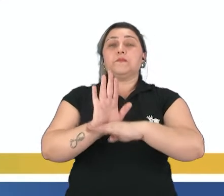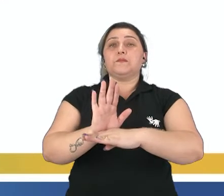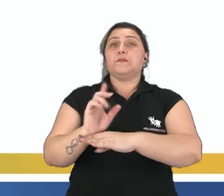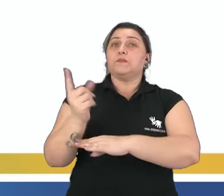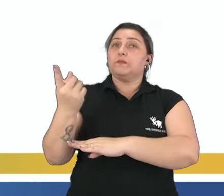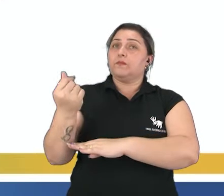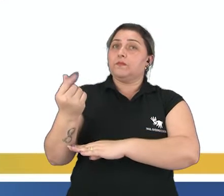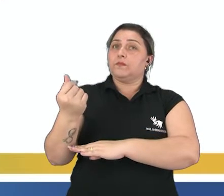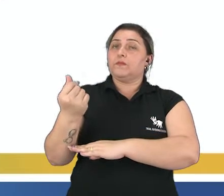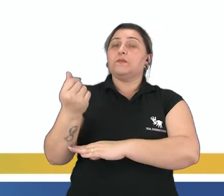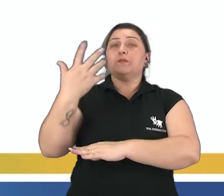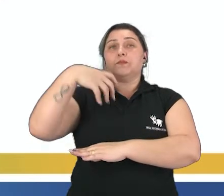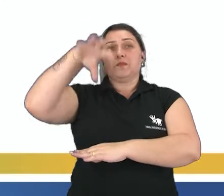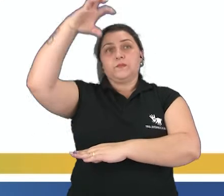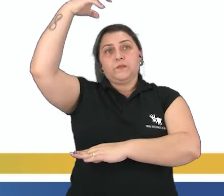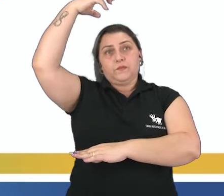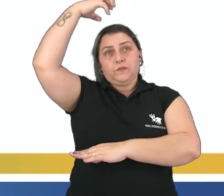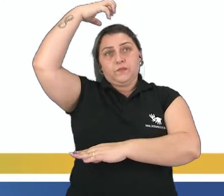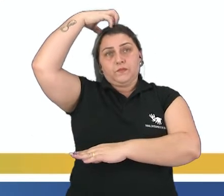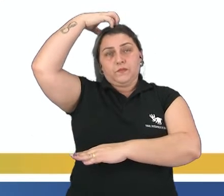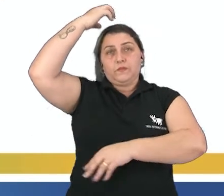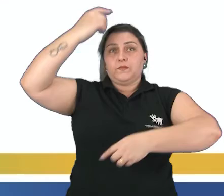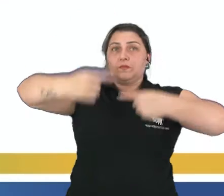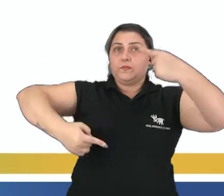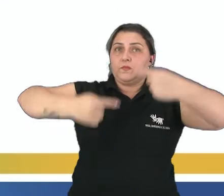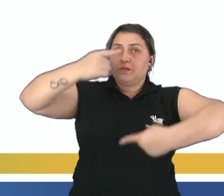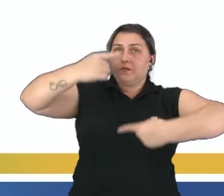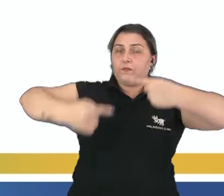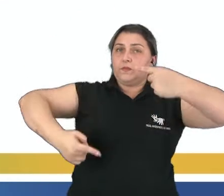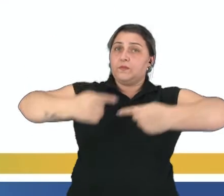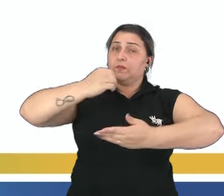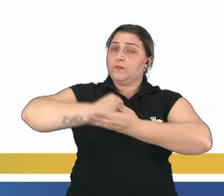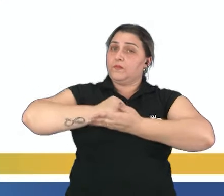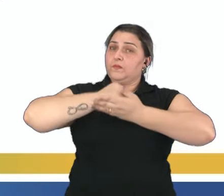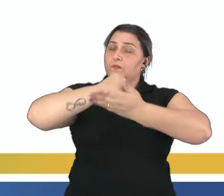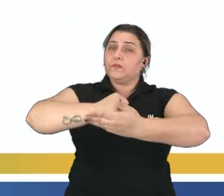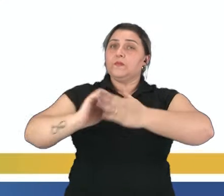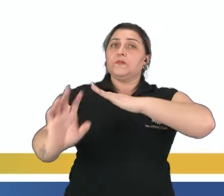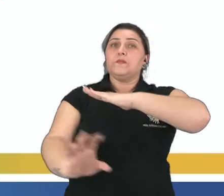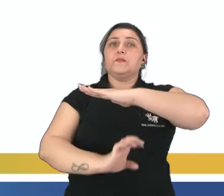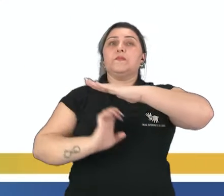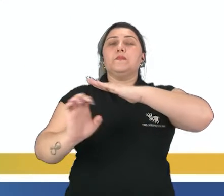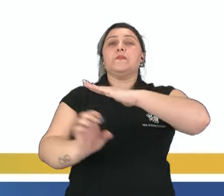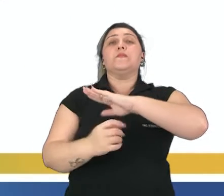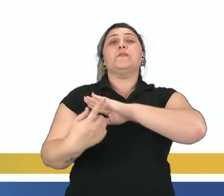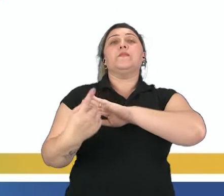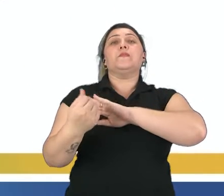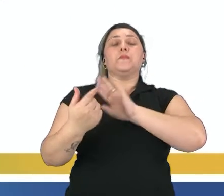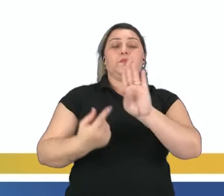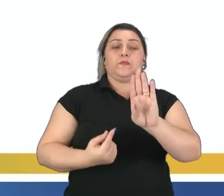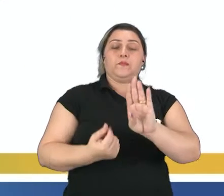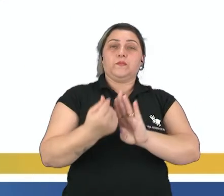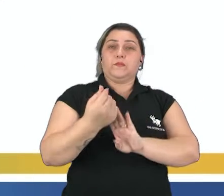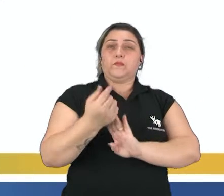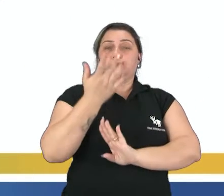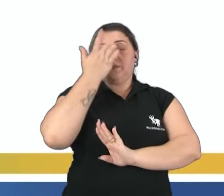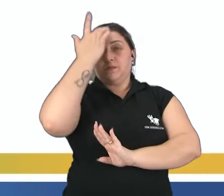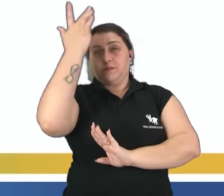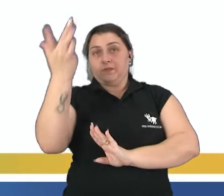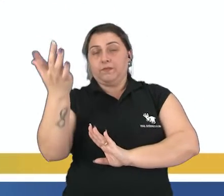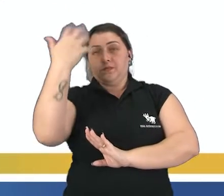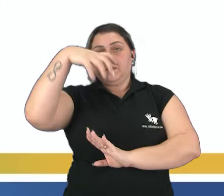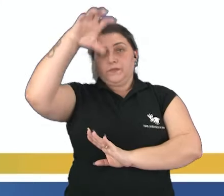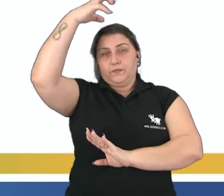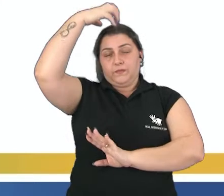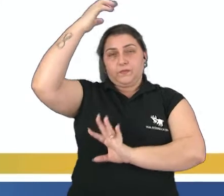o dinheiro e o rei com medidas políticas que favoreciam o comércio. O dinheiro da burguesia facilitava aos